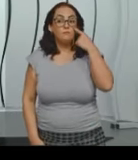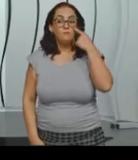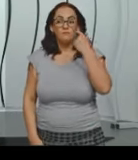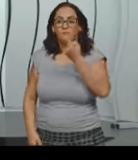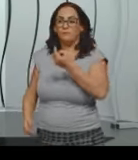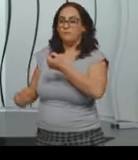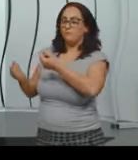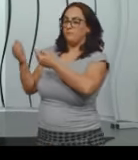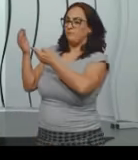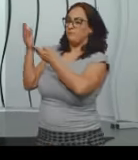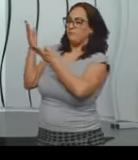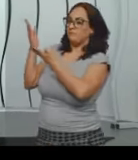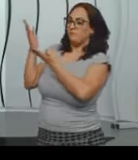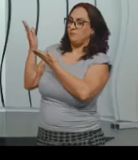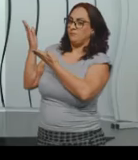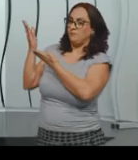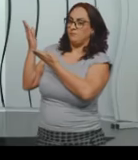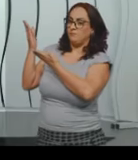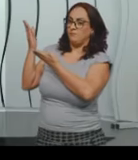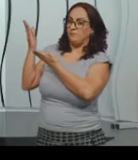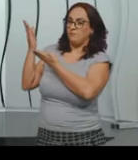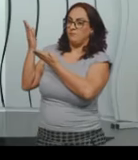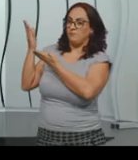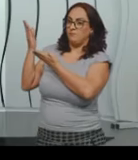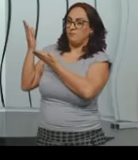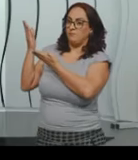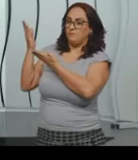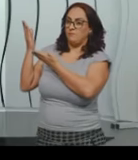tenho raiz,